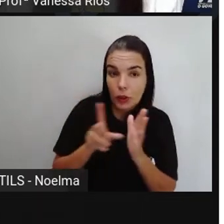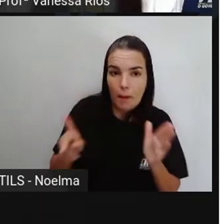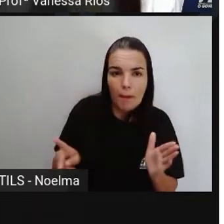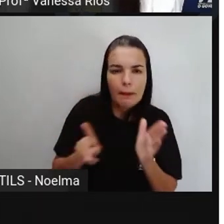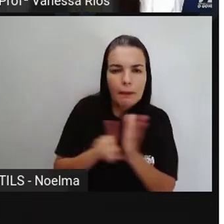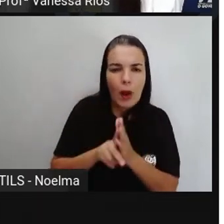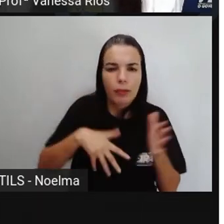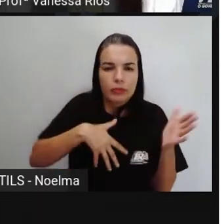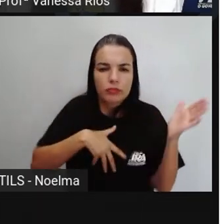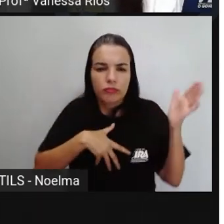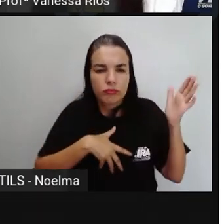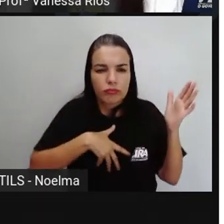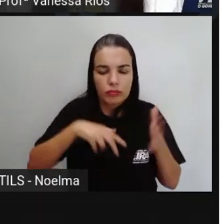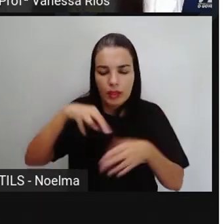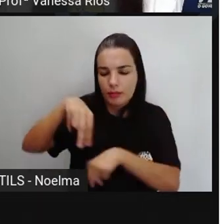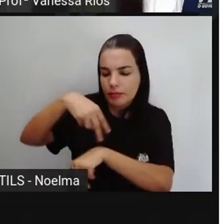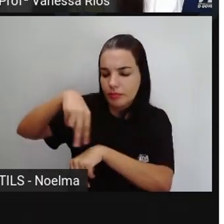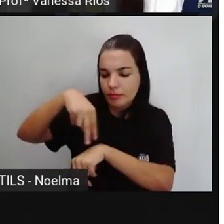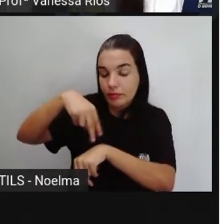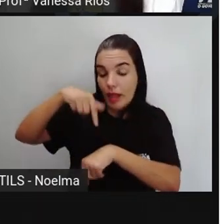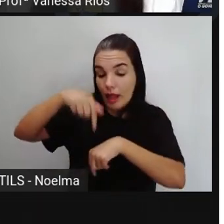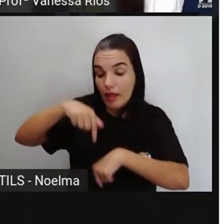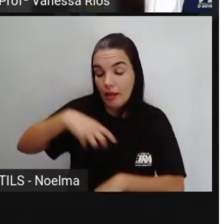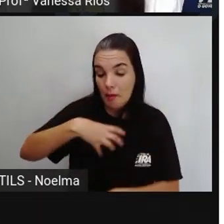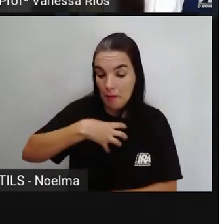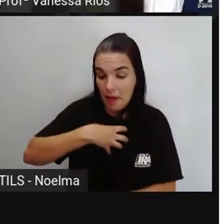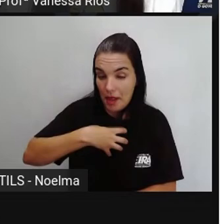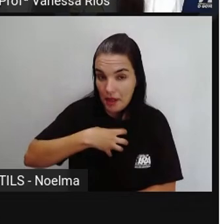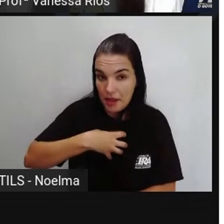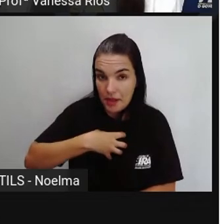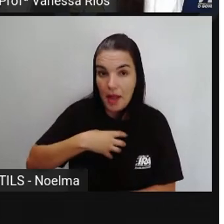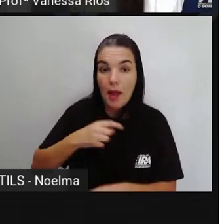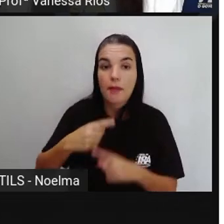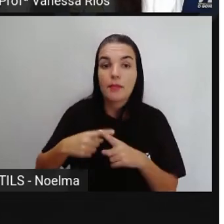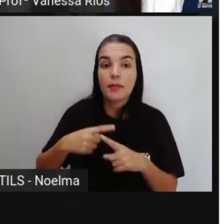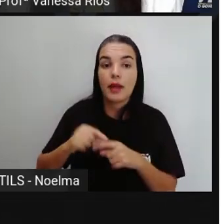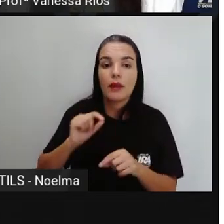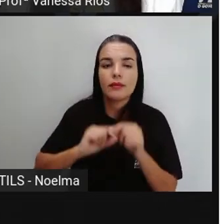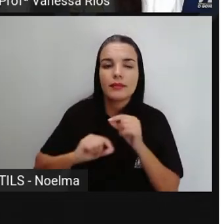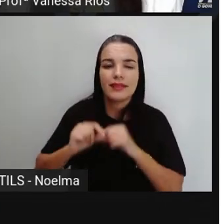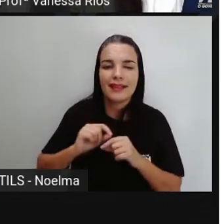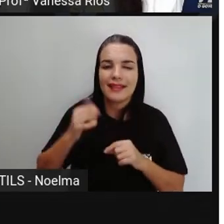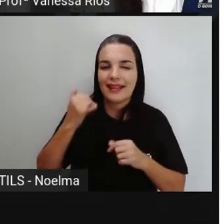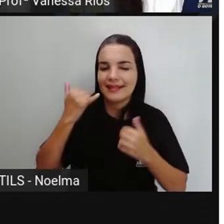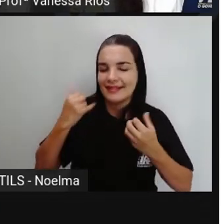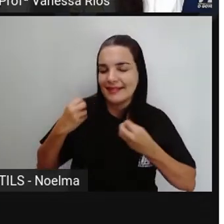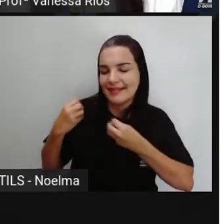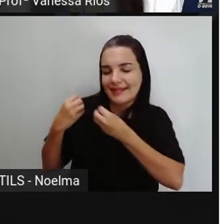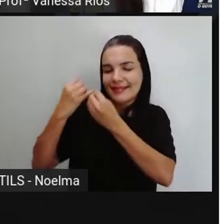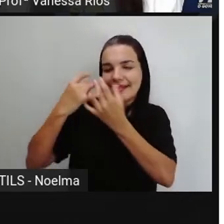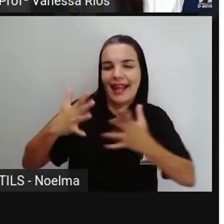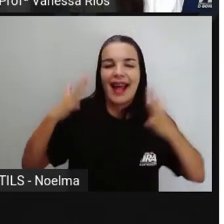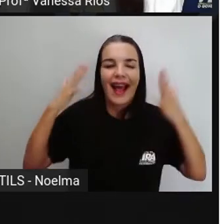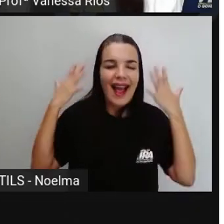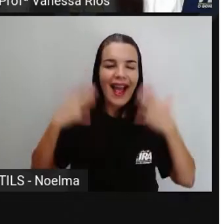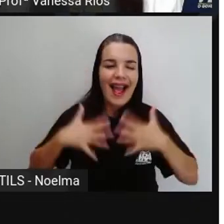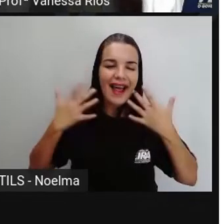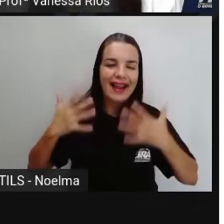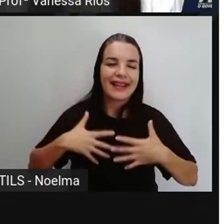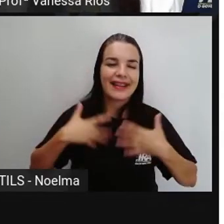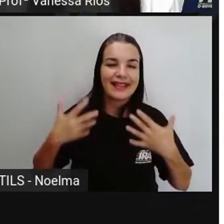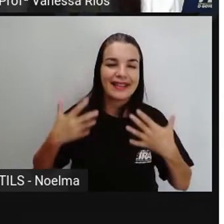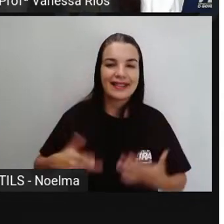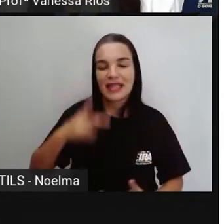nas danças nascidas no estado, caracterizando aí a energia e a alegria, né, destes povos.